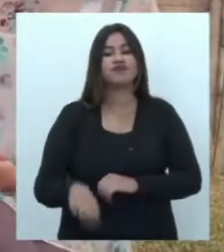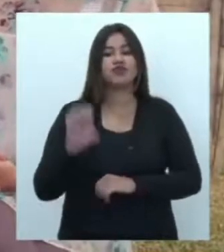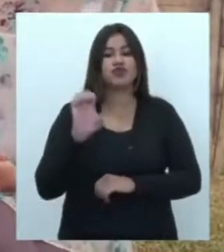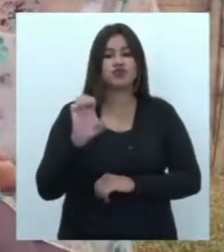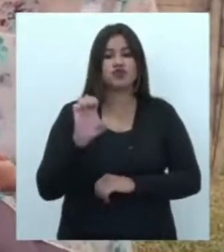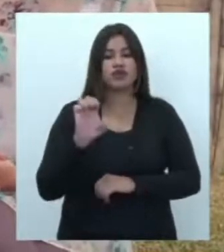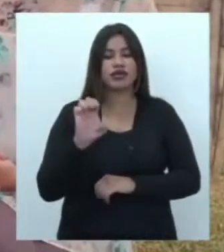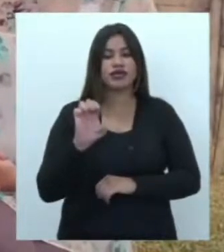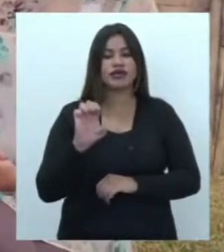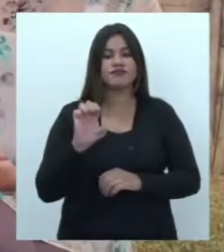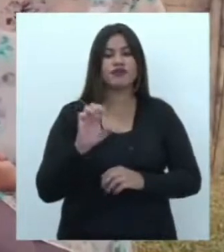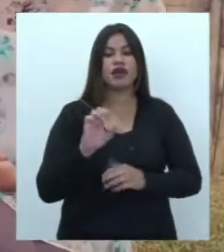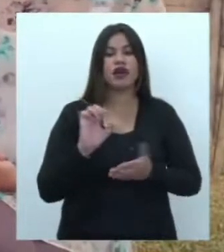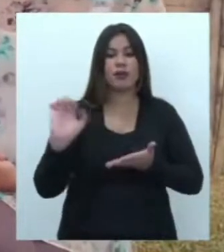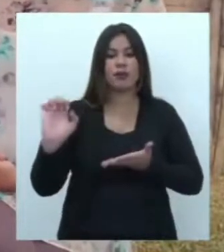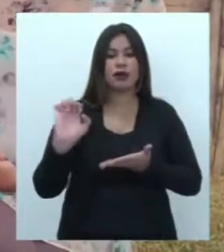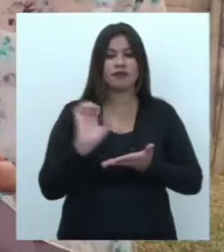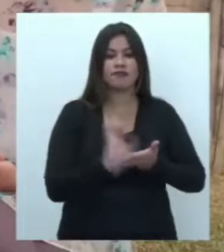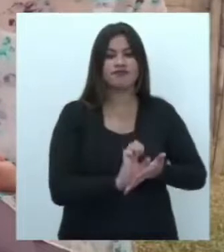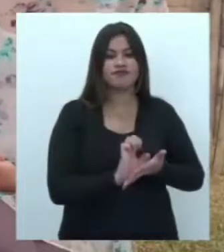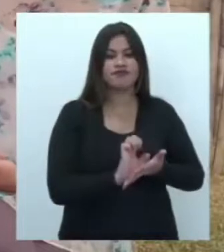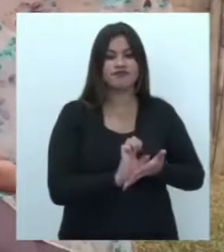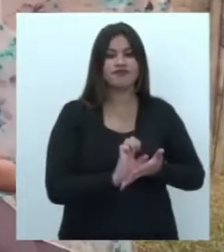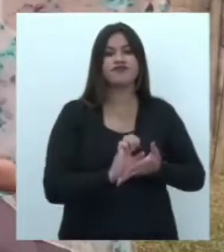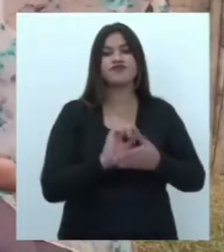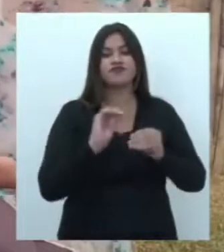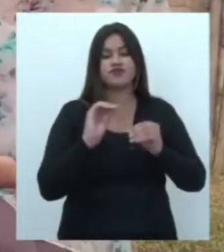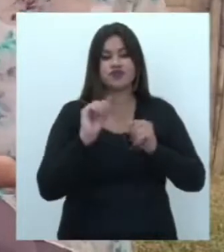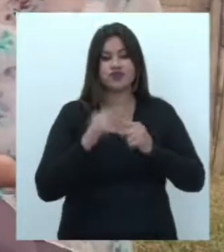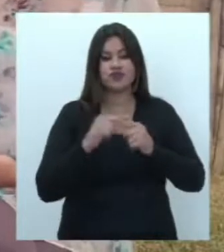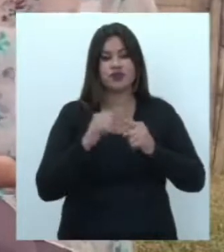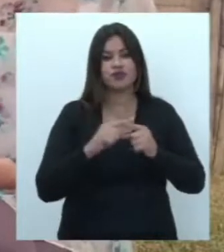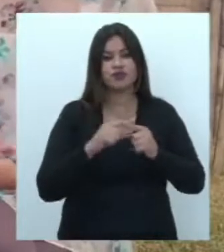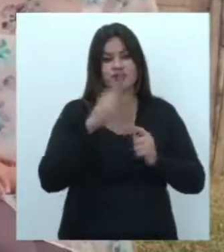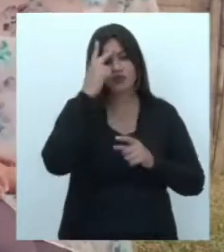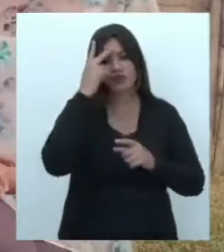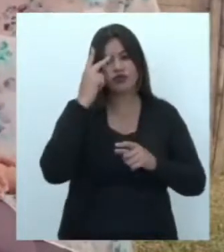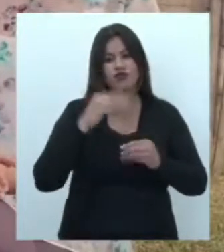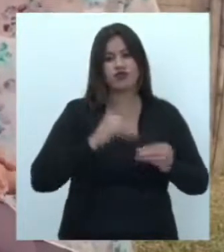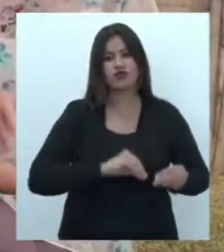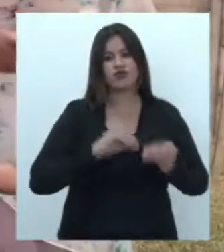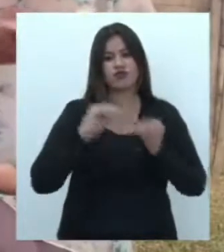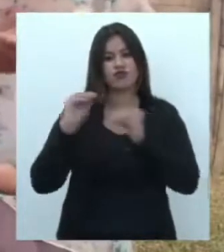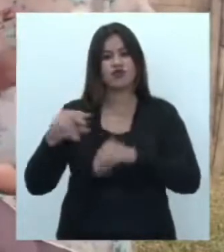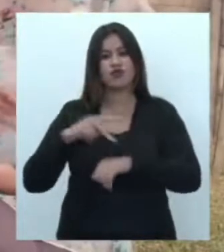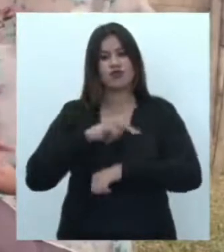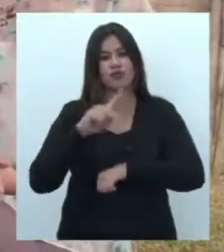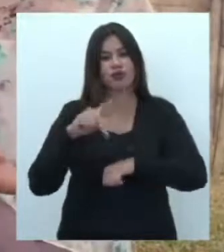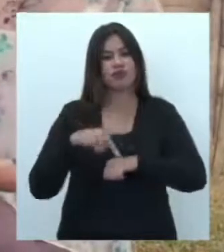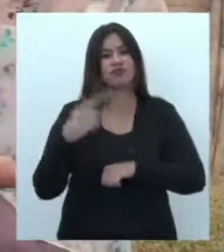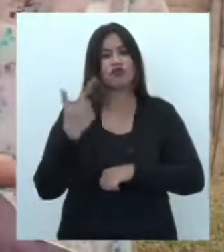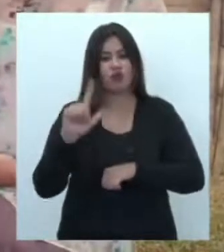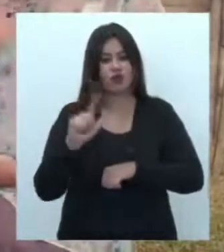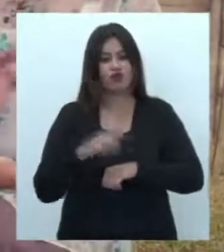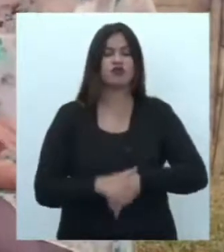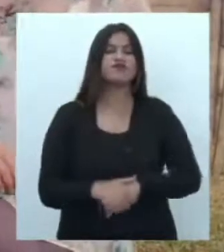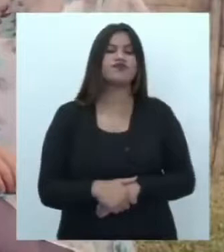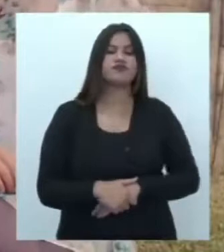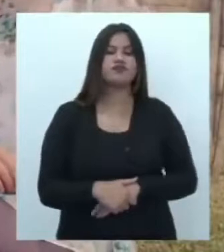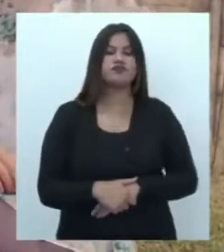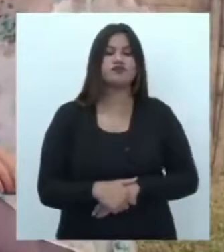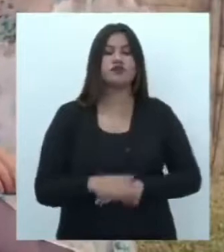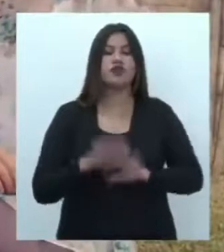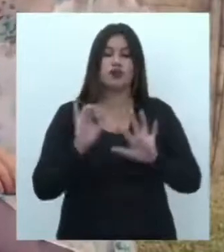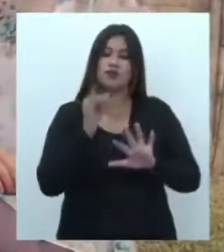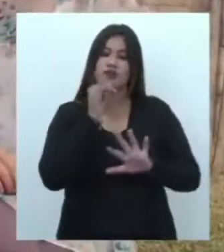uma emigração, pois indica alguém que está migrando para outro país. Já se eu uso a China como